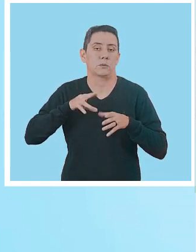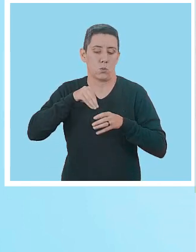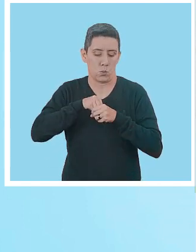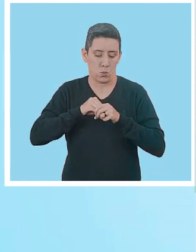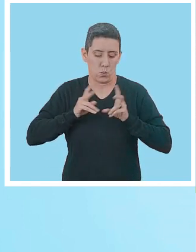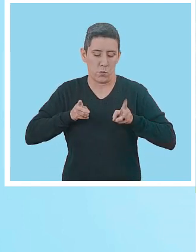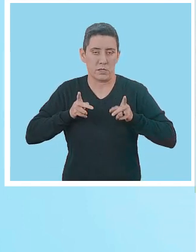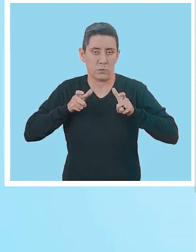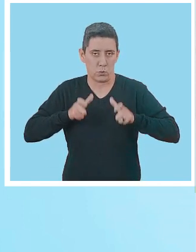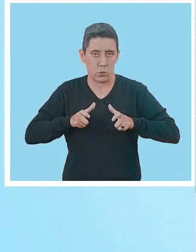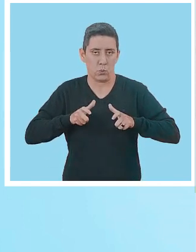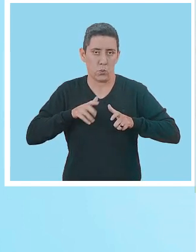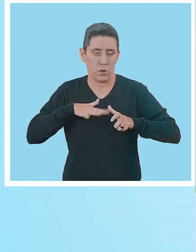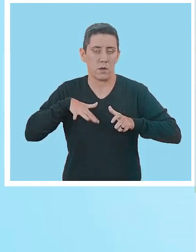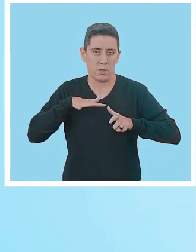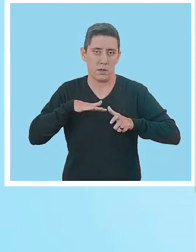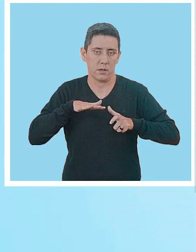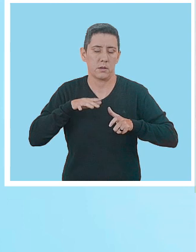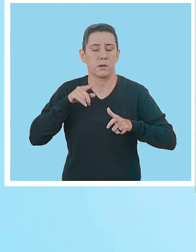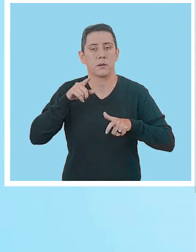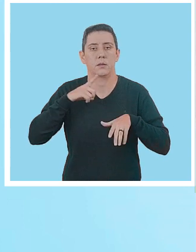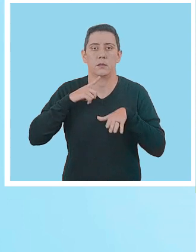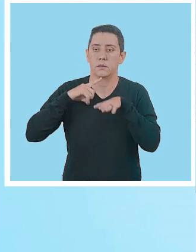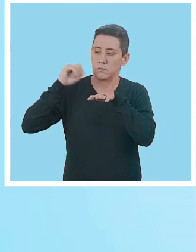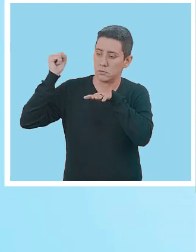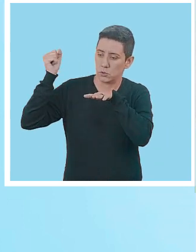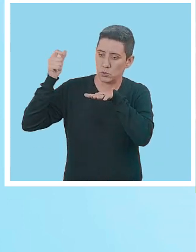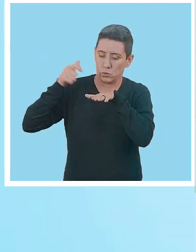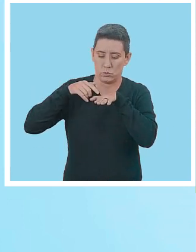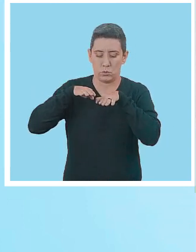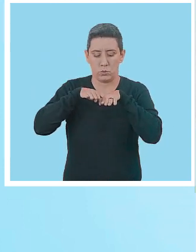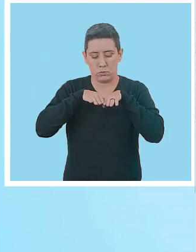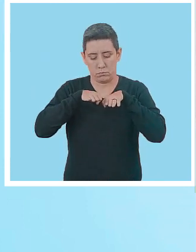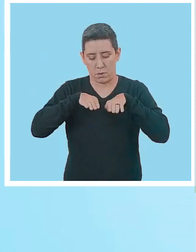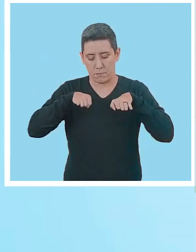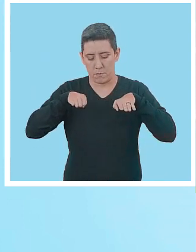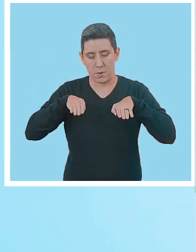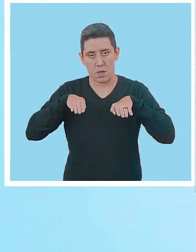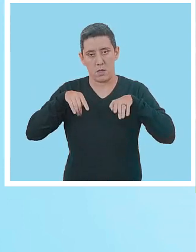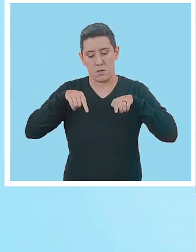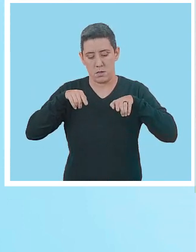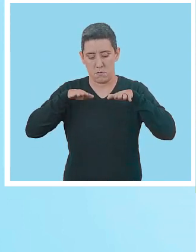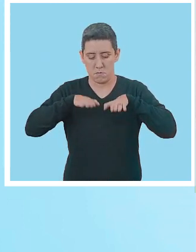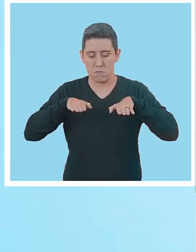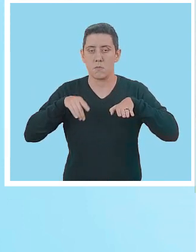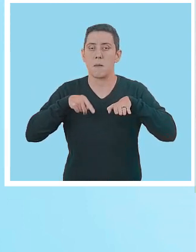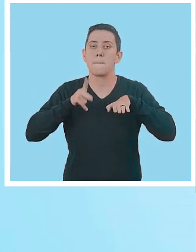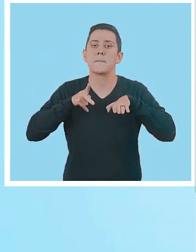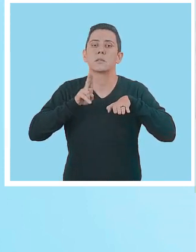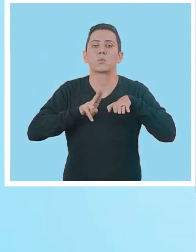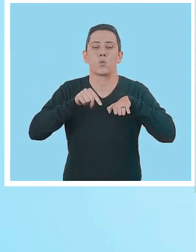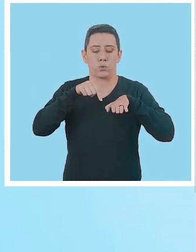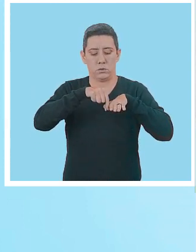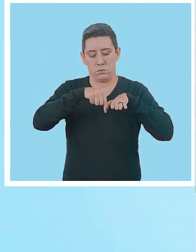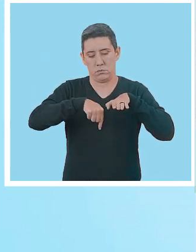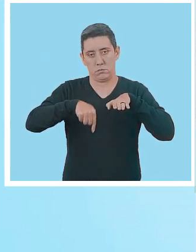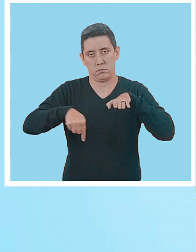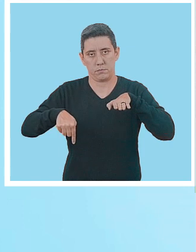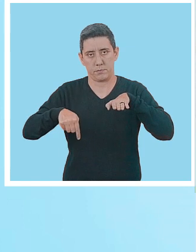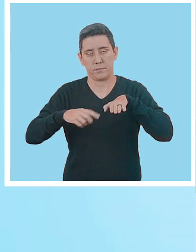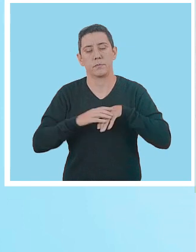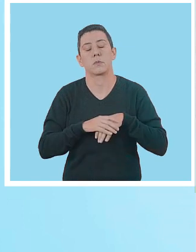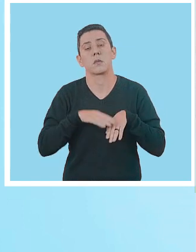então é a usina solar instalada no mesmo local de consumo eu tenho a os painéis fotovoltaicos